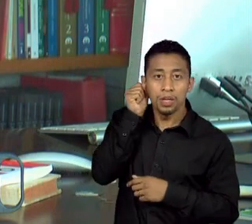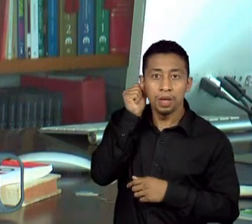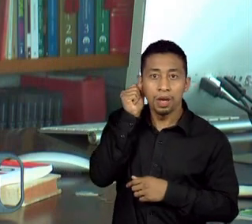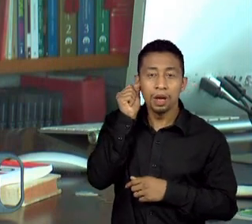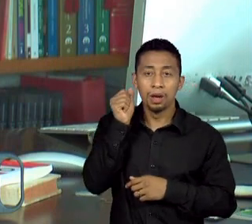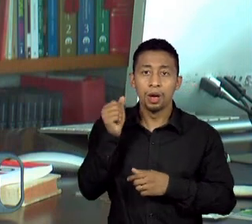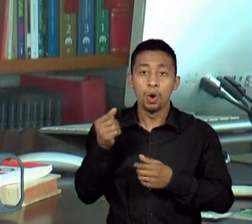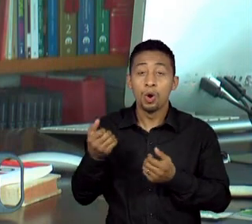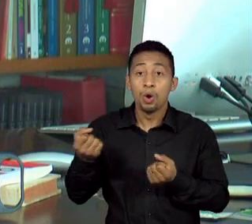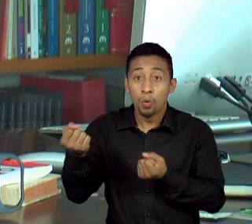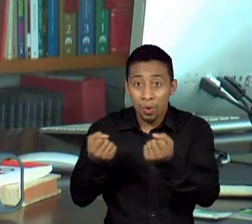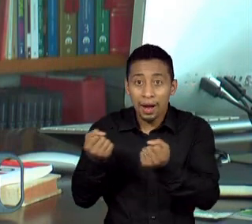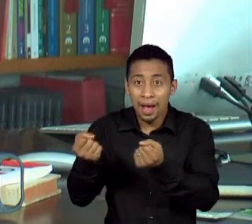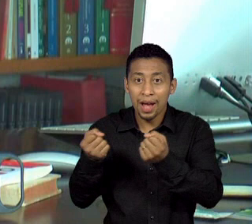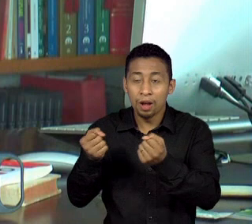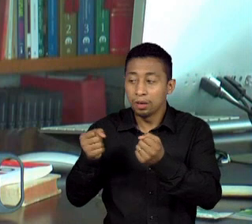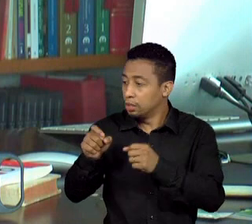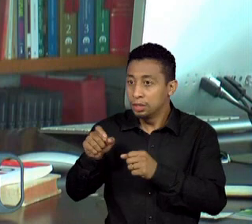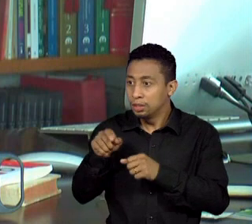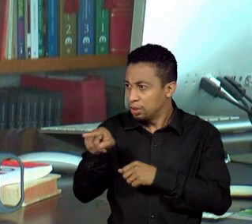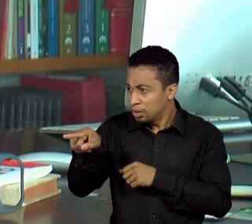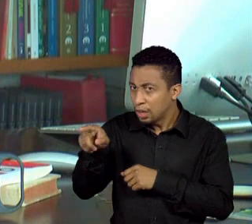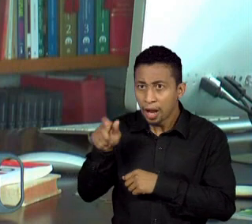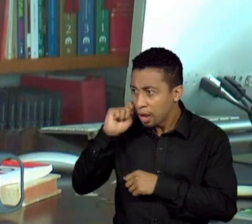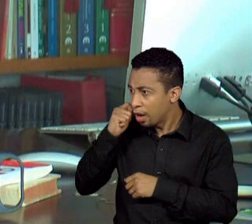tipo de imagem,